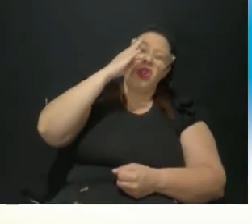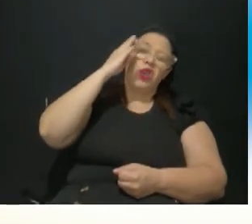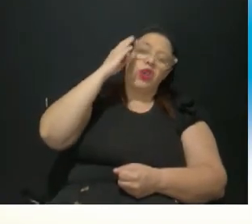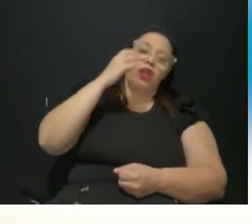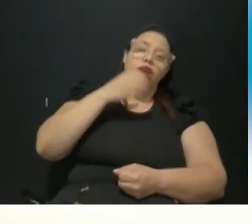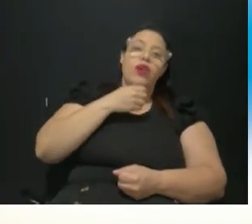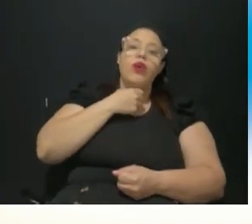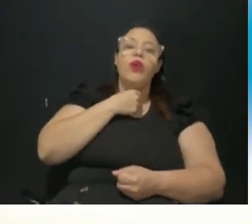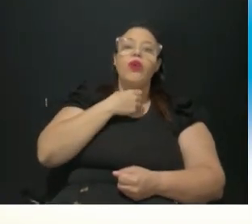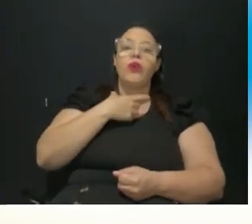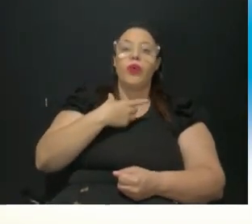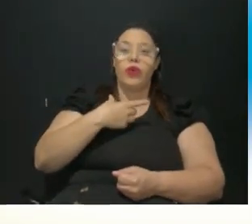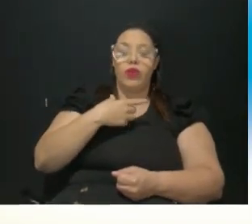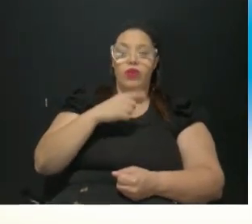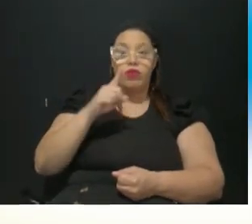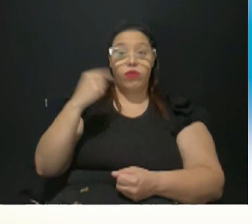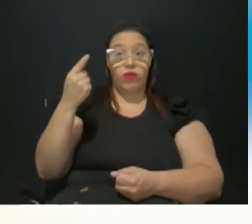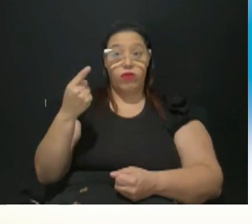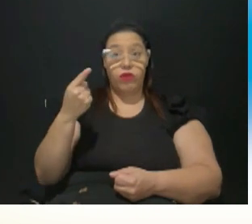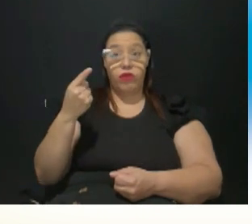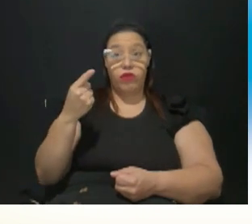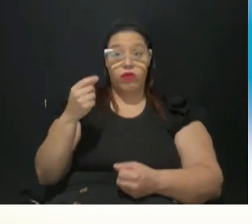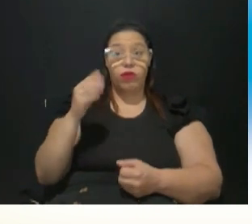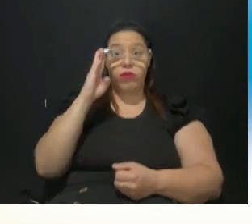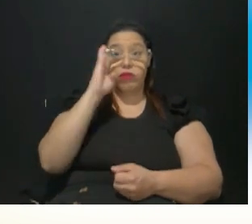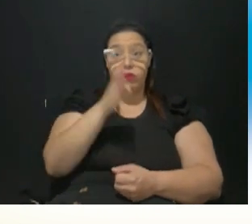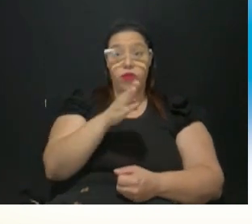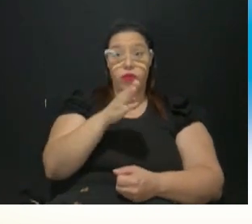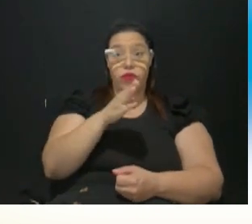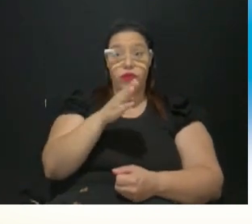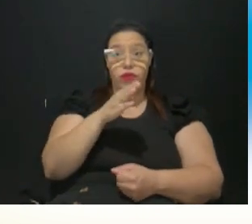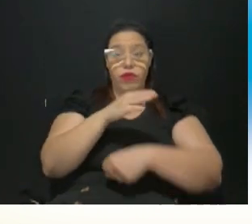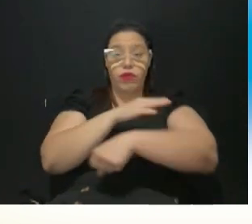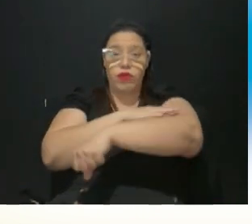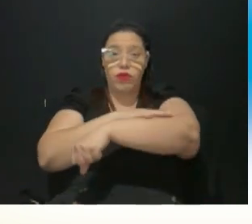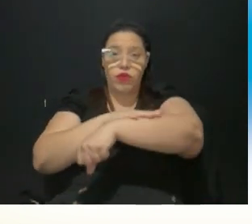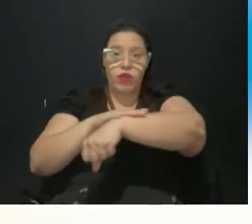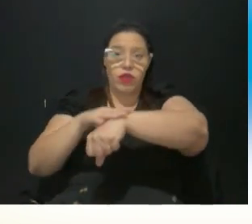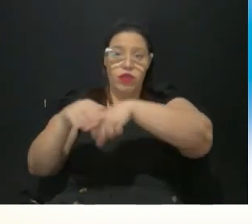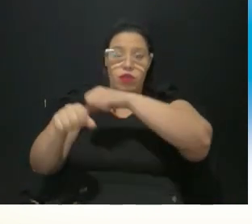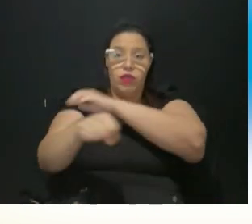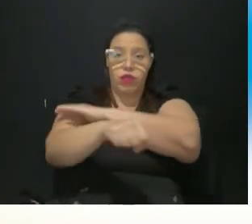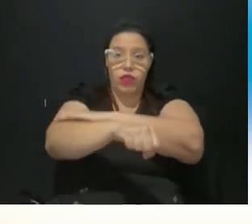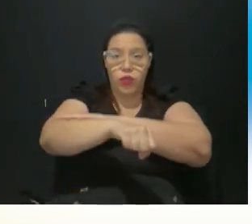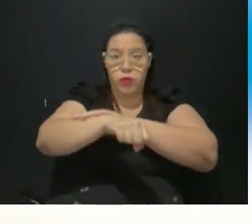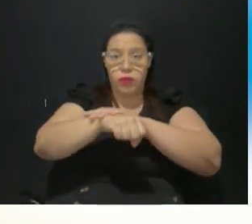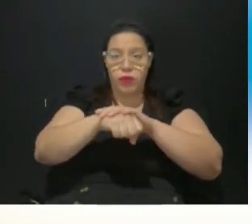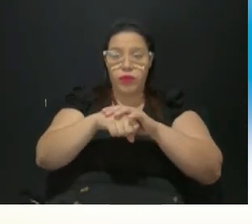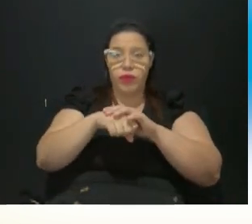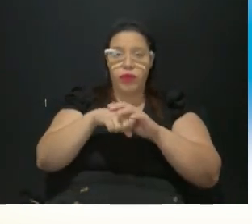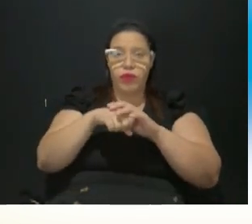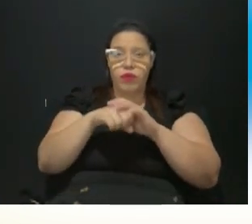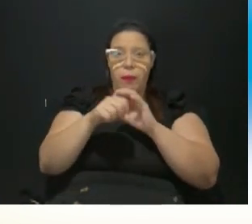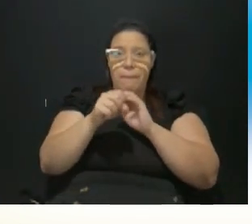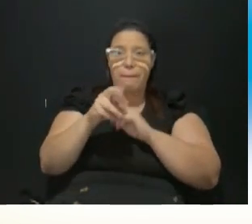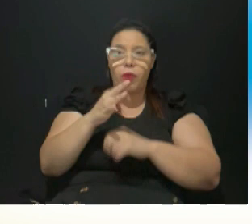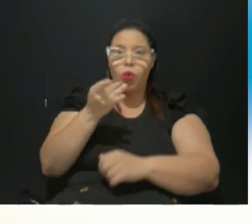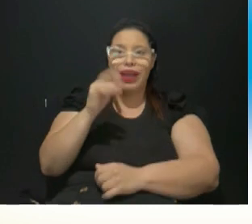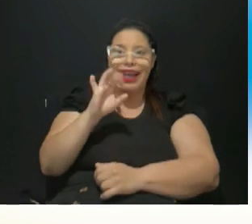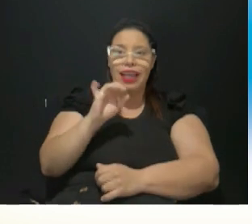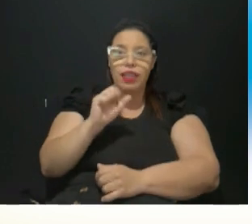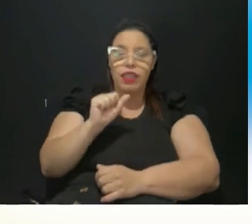dos gânglios, mas depois a característica principal dele é o aparecimento de lesões de pele, tipo umas